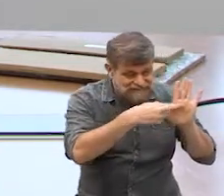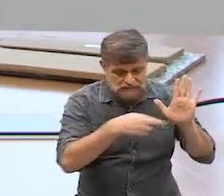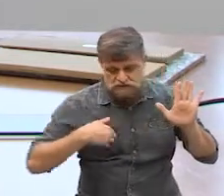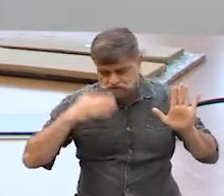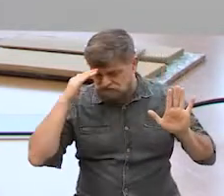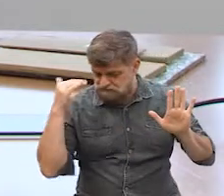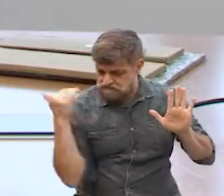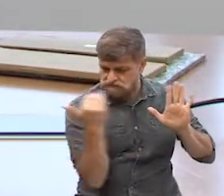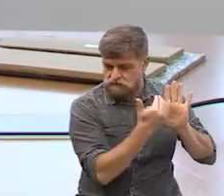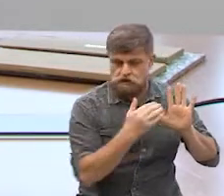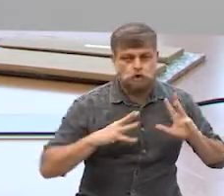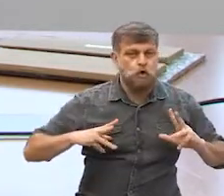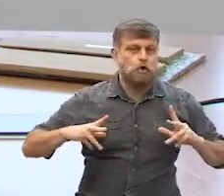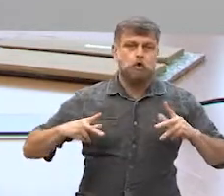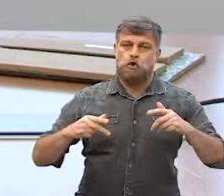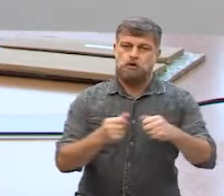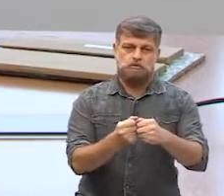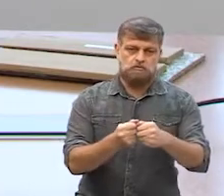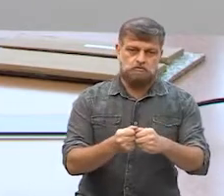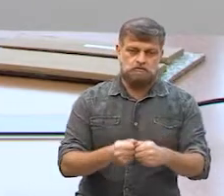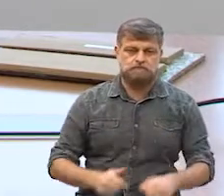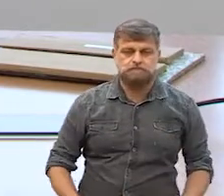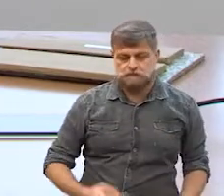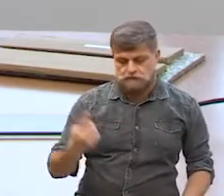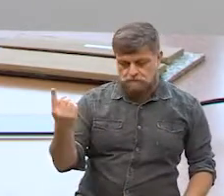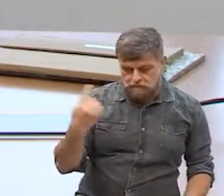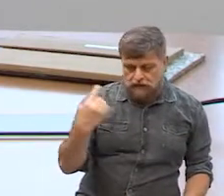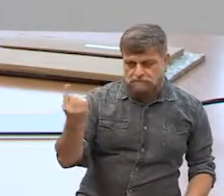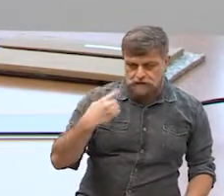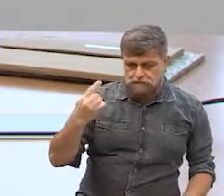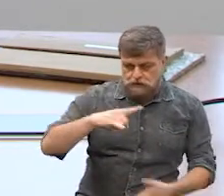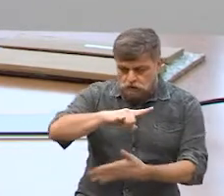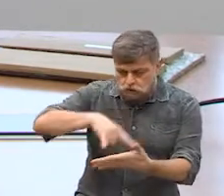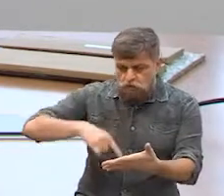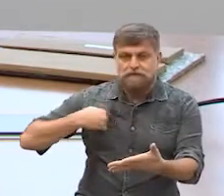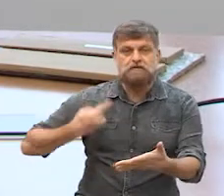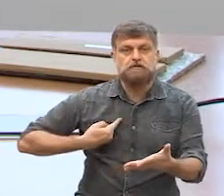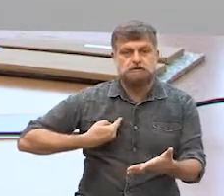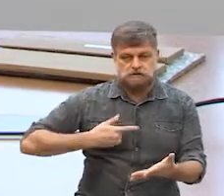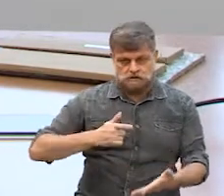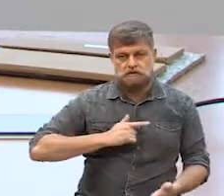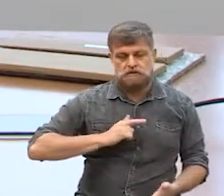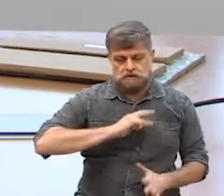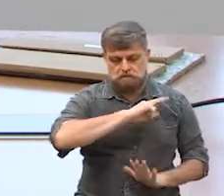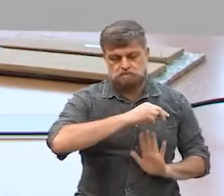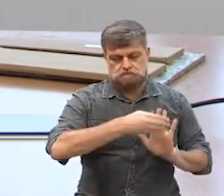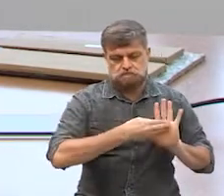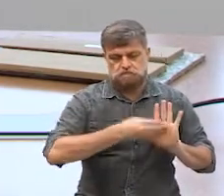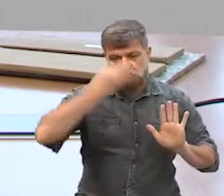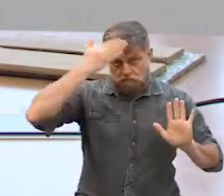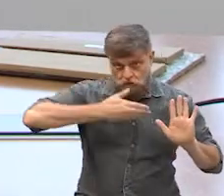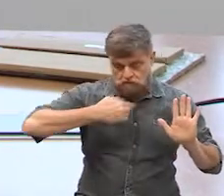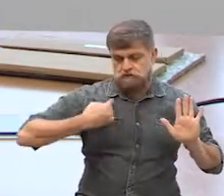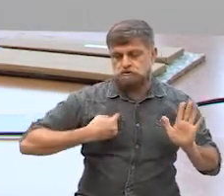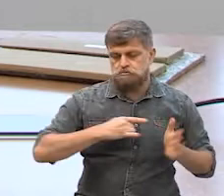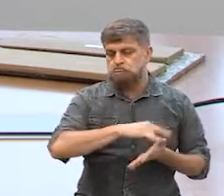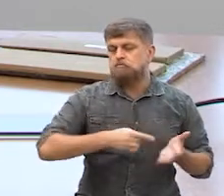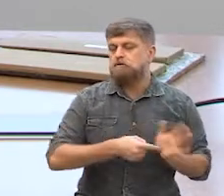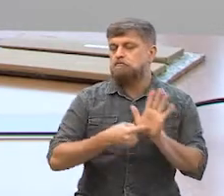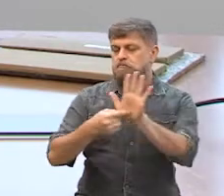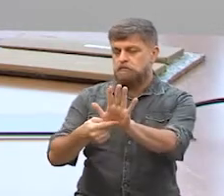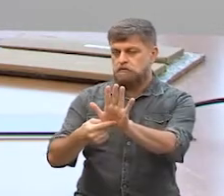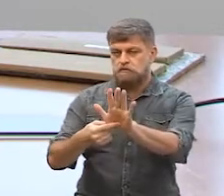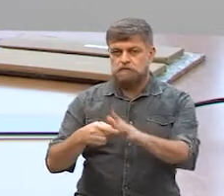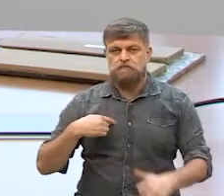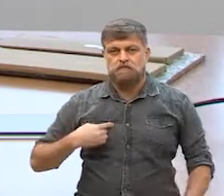Desde CETESB, todos os órgãos, né? Nós temos todas as licenças ambientais, tudo mais. Então assim, é claro,